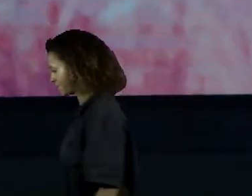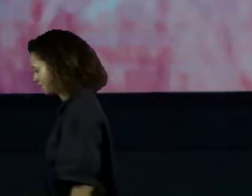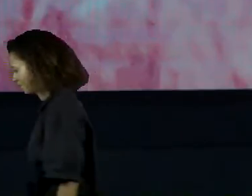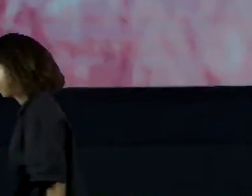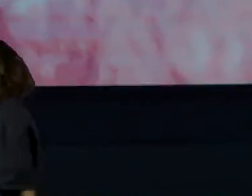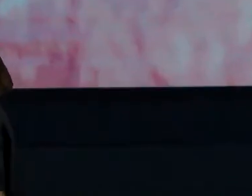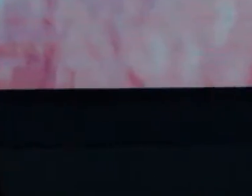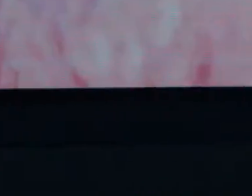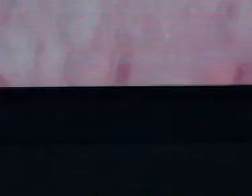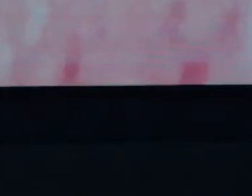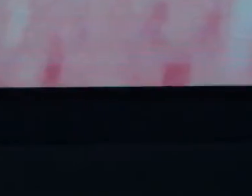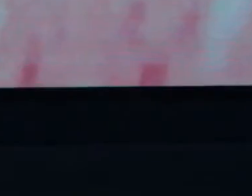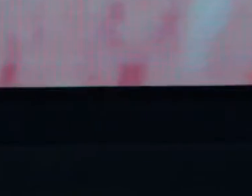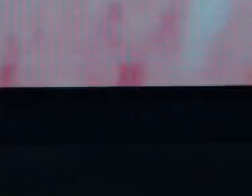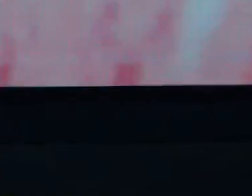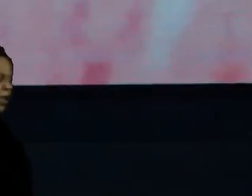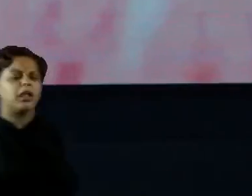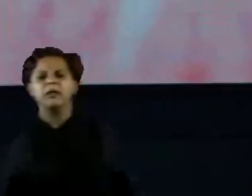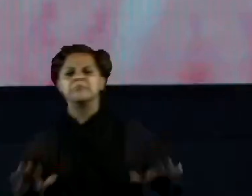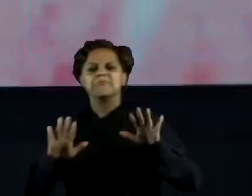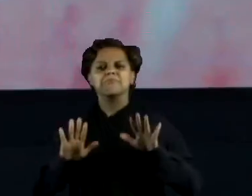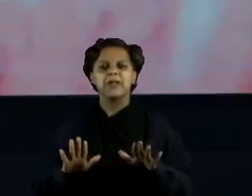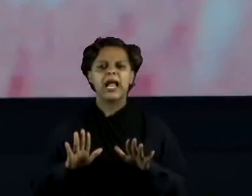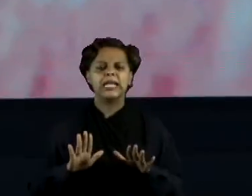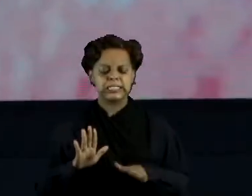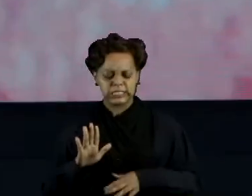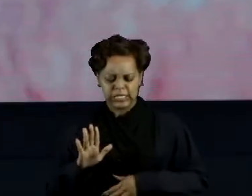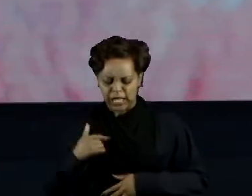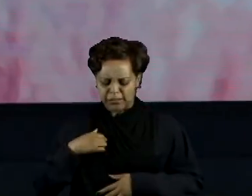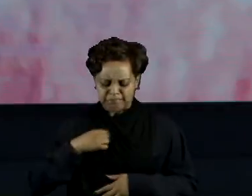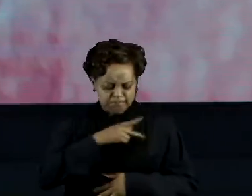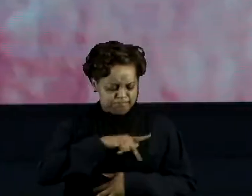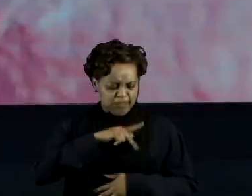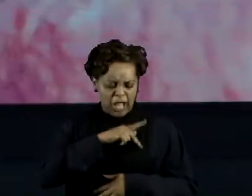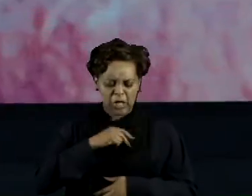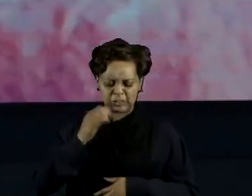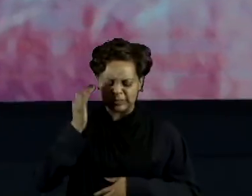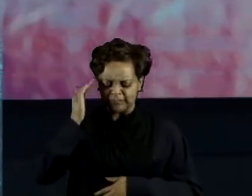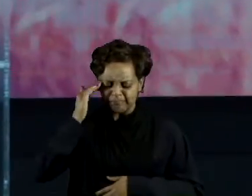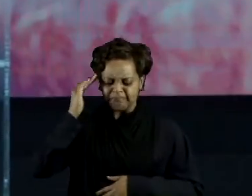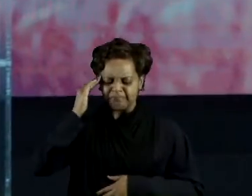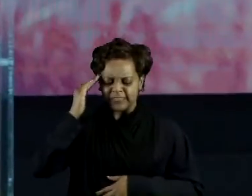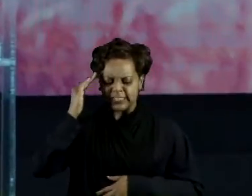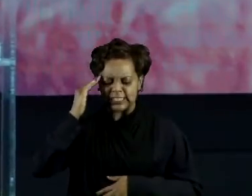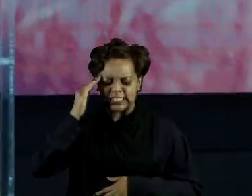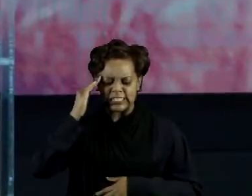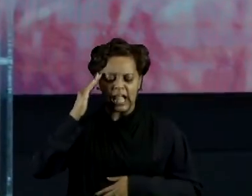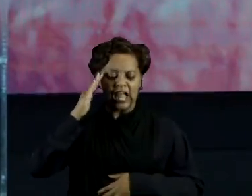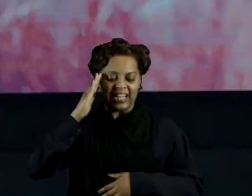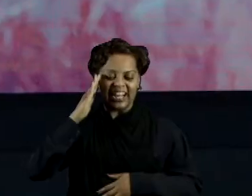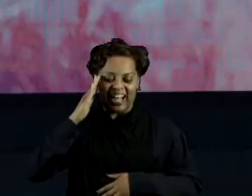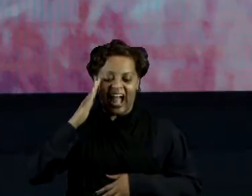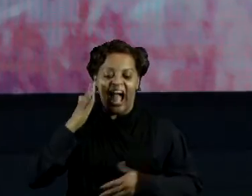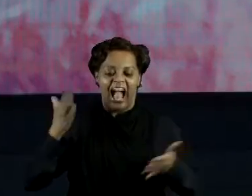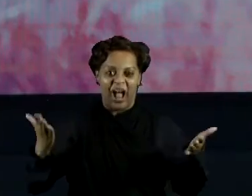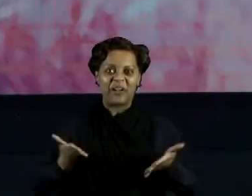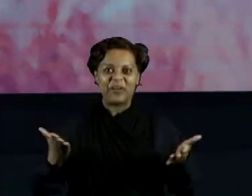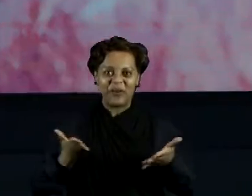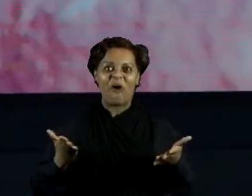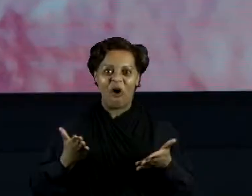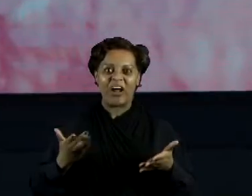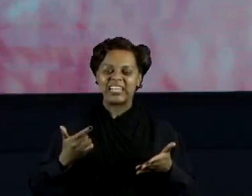vida, quando ele entendeu que estava chegando a hora, ele disse: agora eu já sou oferecido